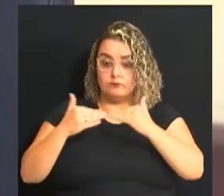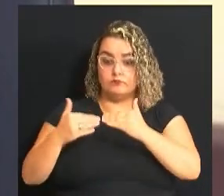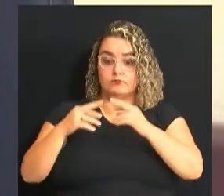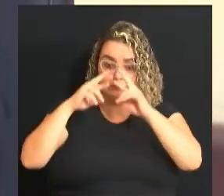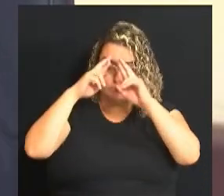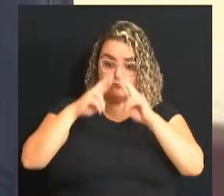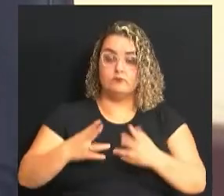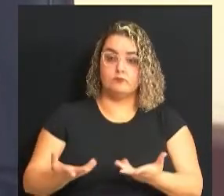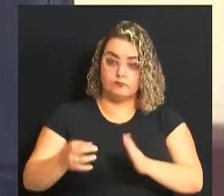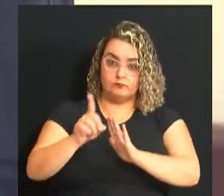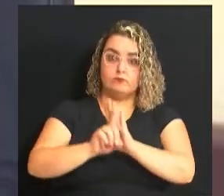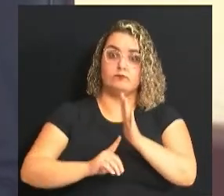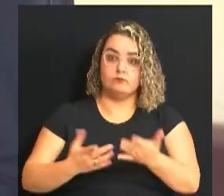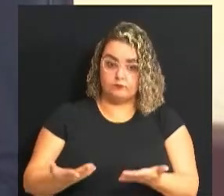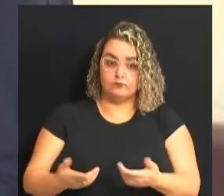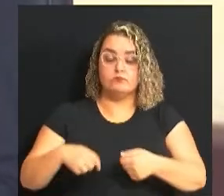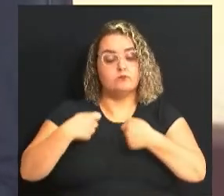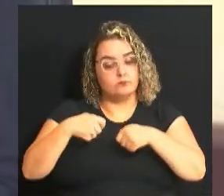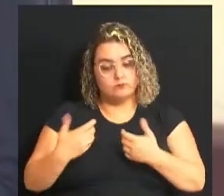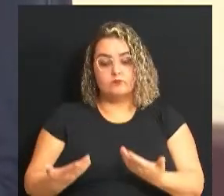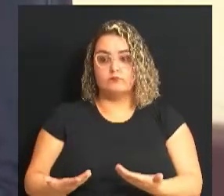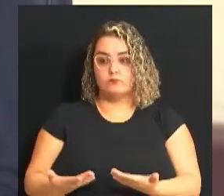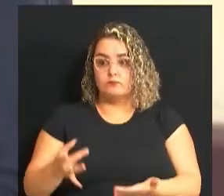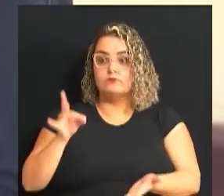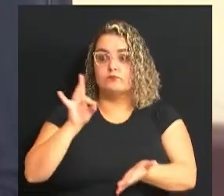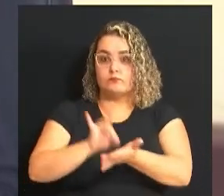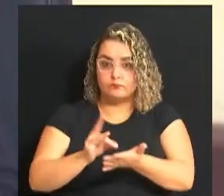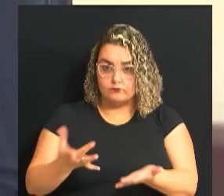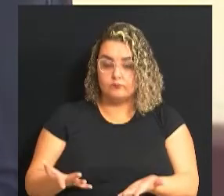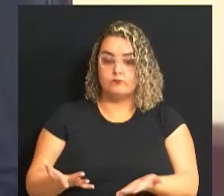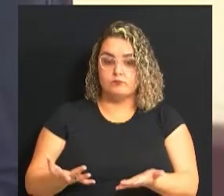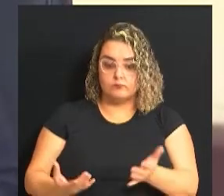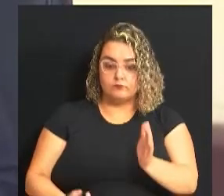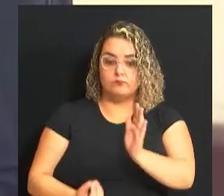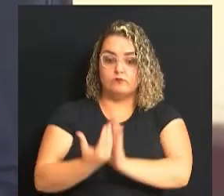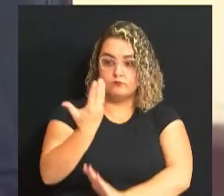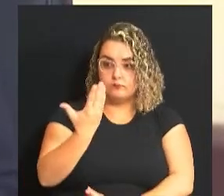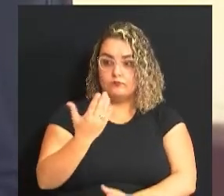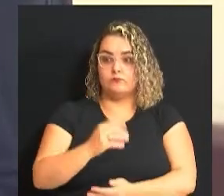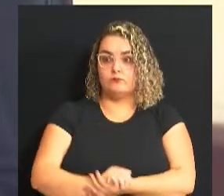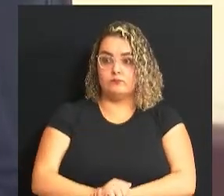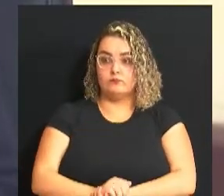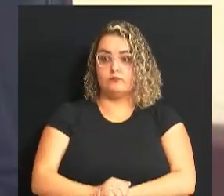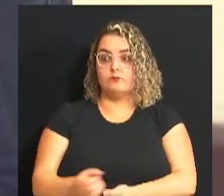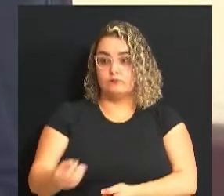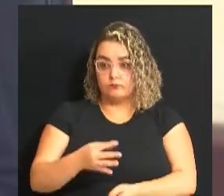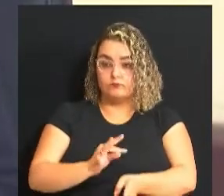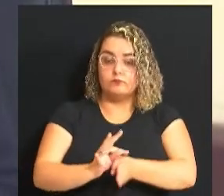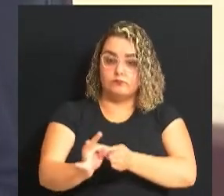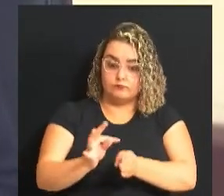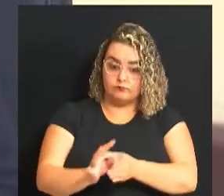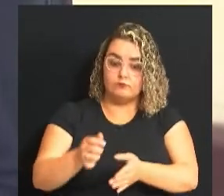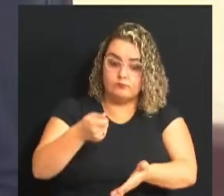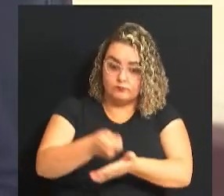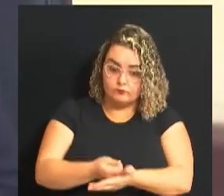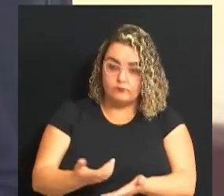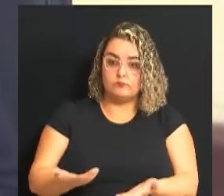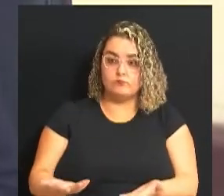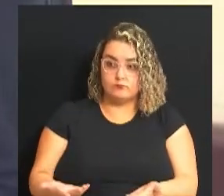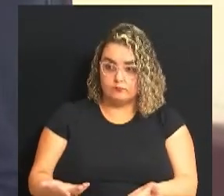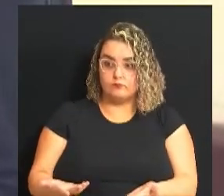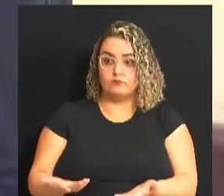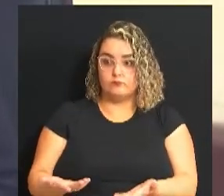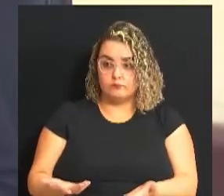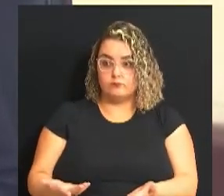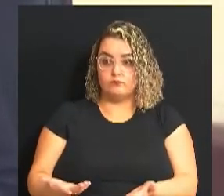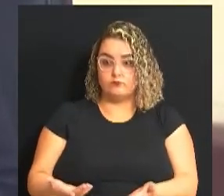esses direitos, então, a gente precisa, de fato, criar novos conselhos tutelares para garantir